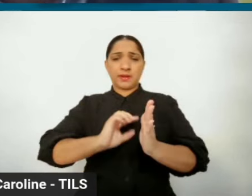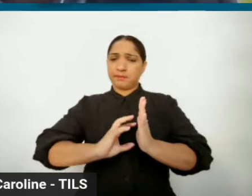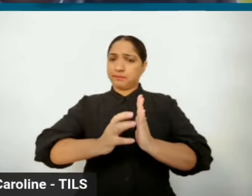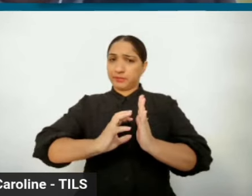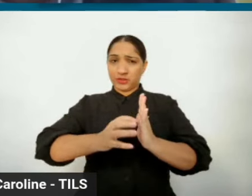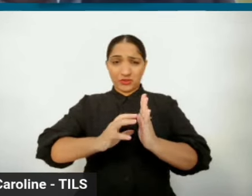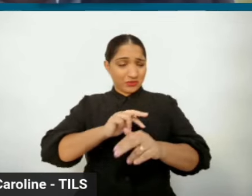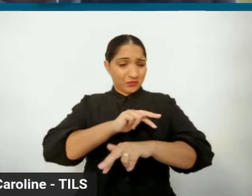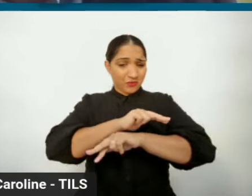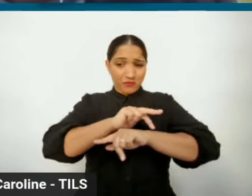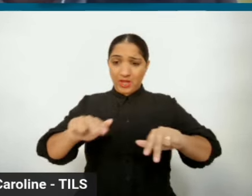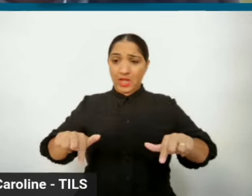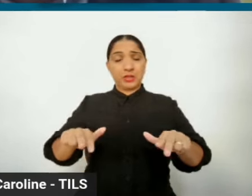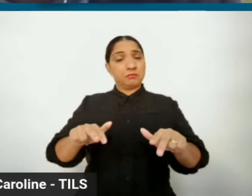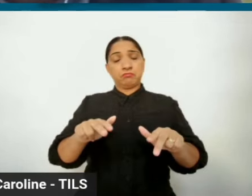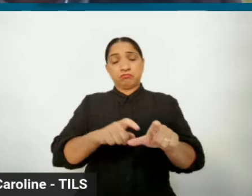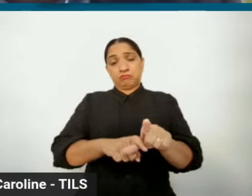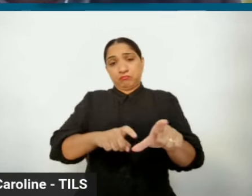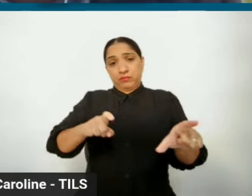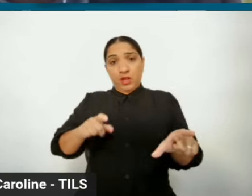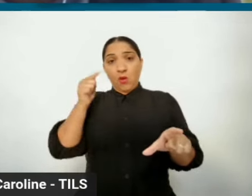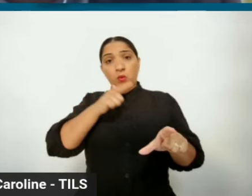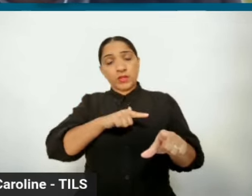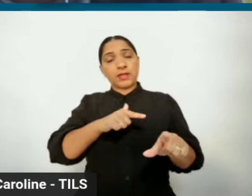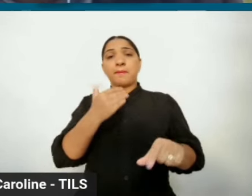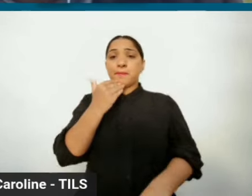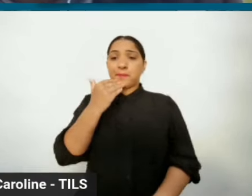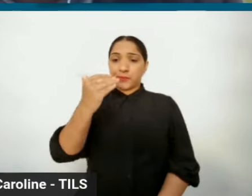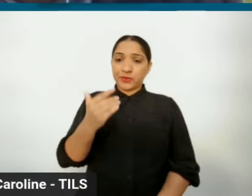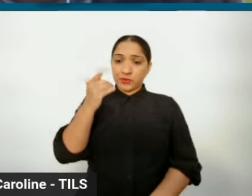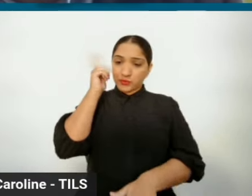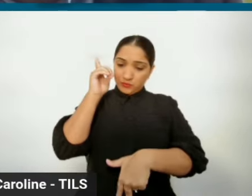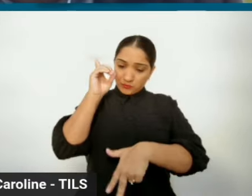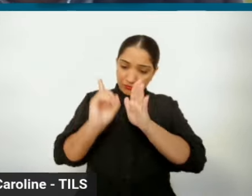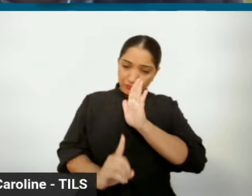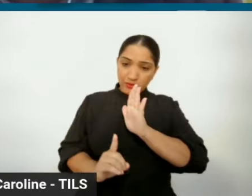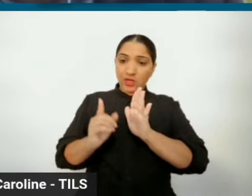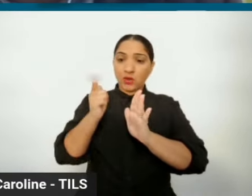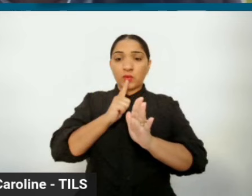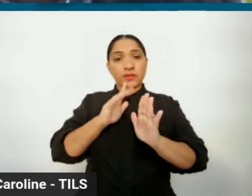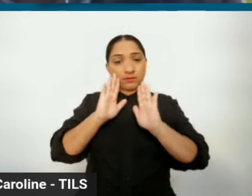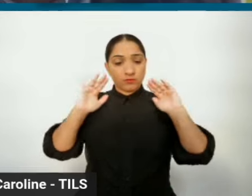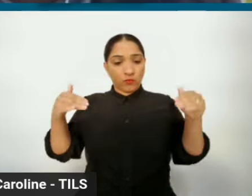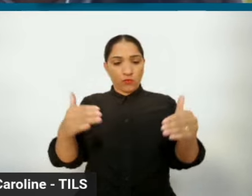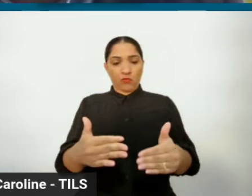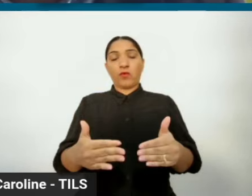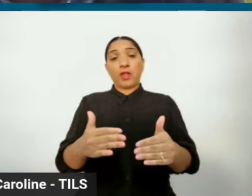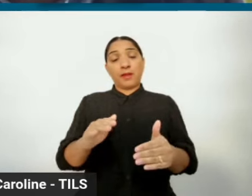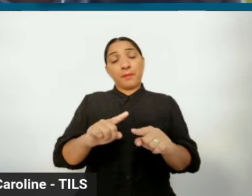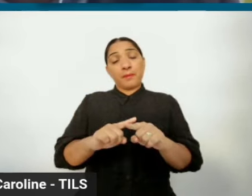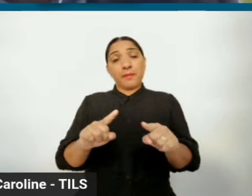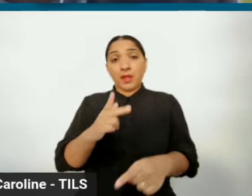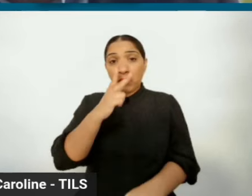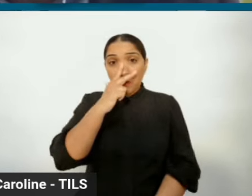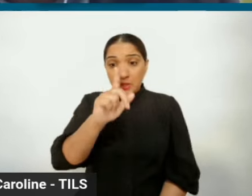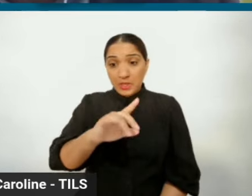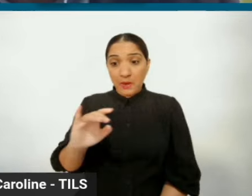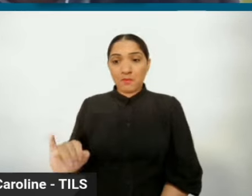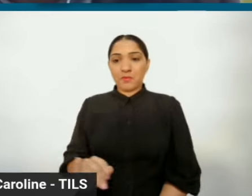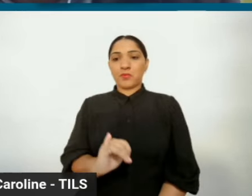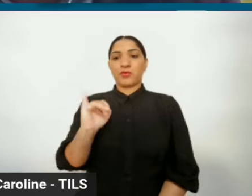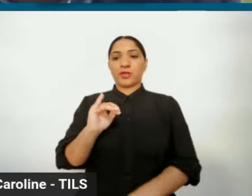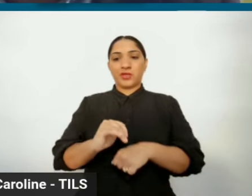a efetivação desses direitos. Então, eu acho que o mais importante a ressaltar é o